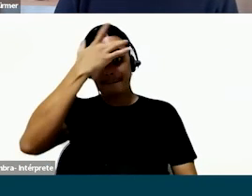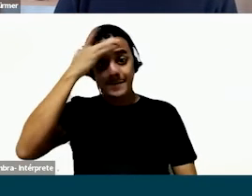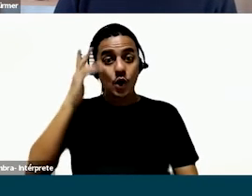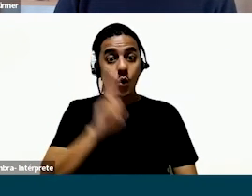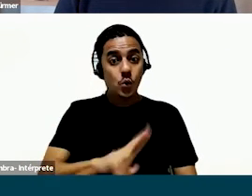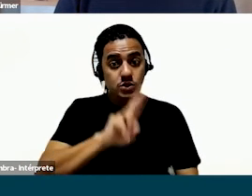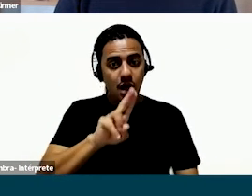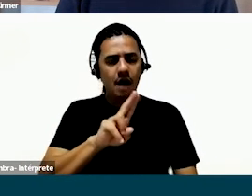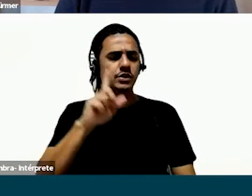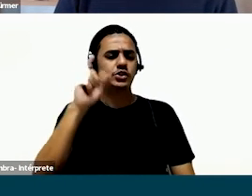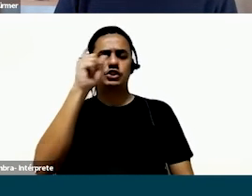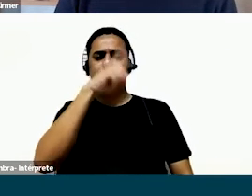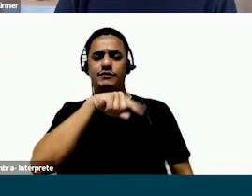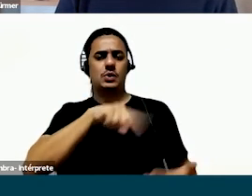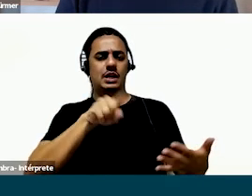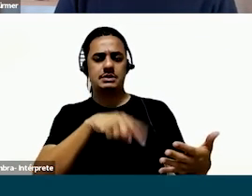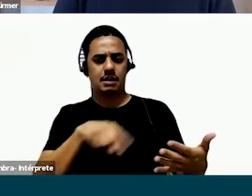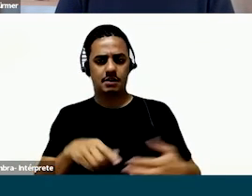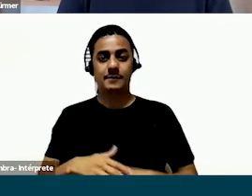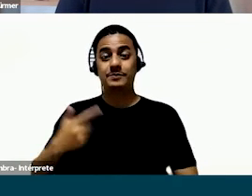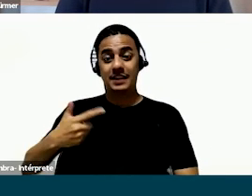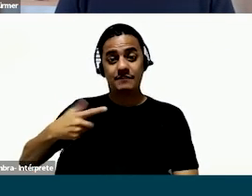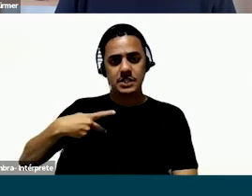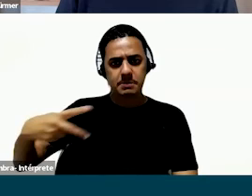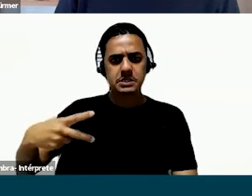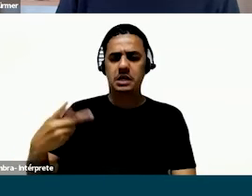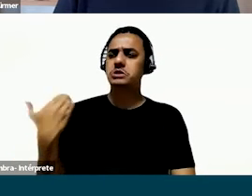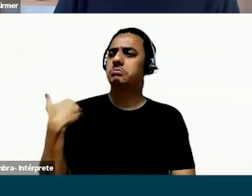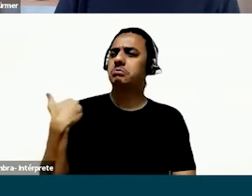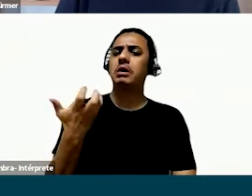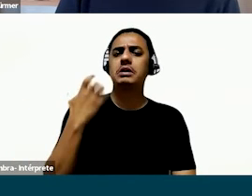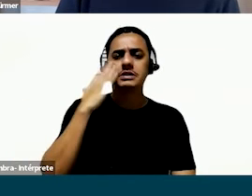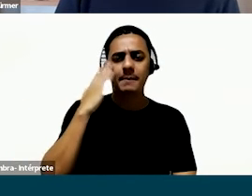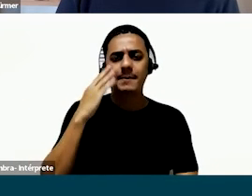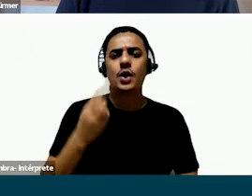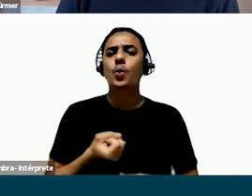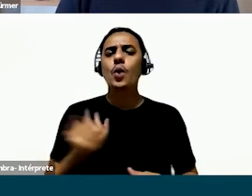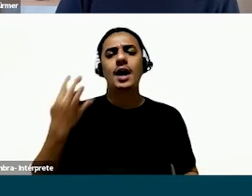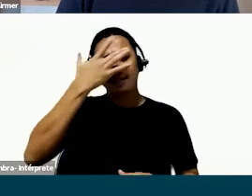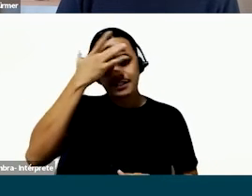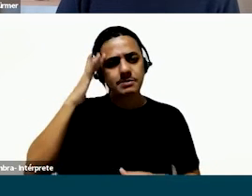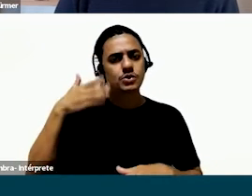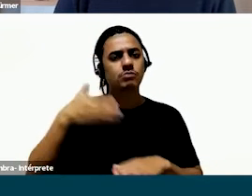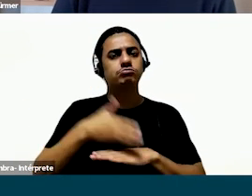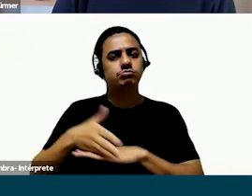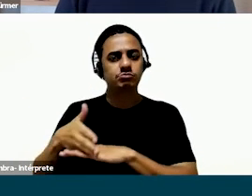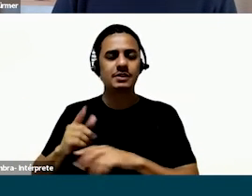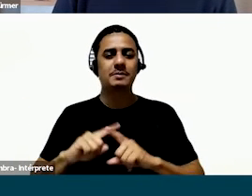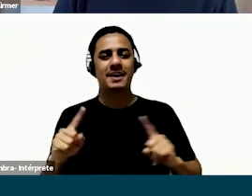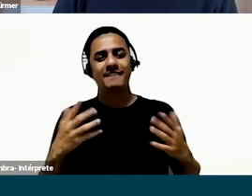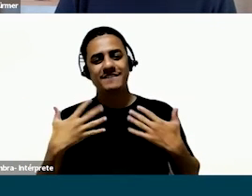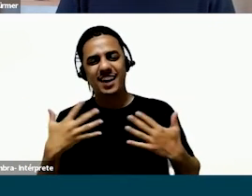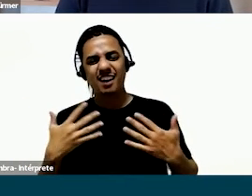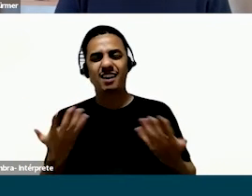quem usava o produto dificilmente cancelava. E aí eu passei um ano sendo cobrado pela vice-presidente da empresa por essa métrica, pela métrica de percentual de